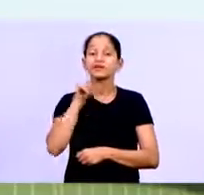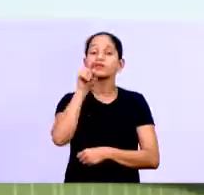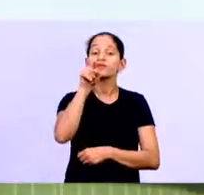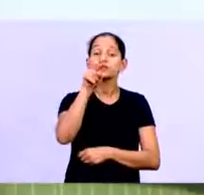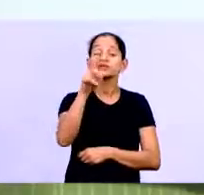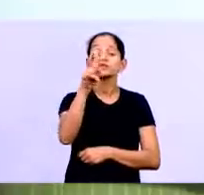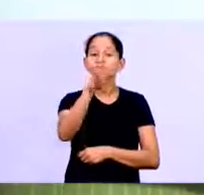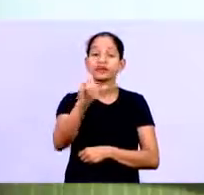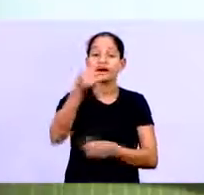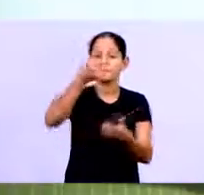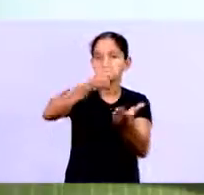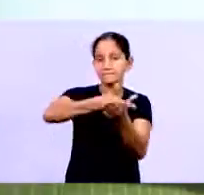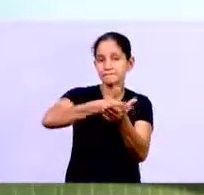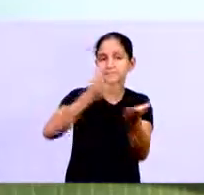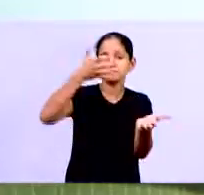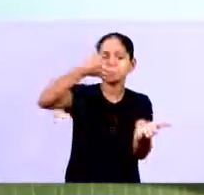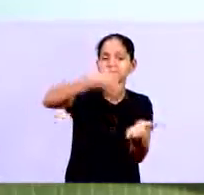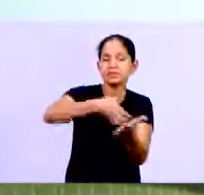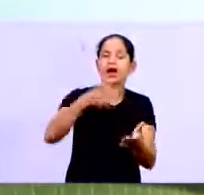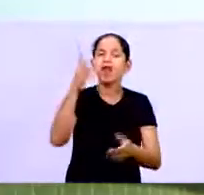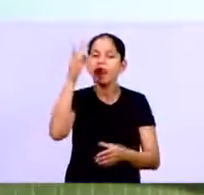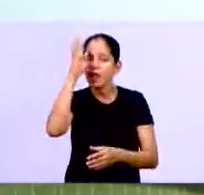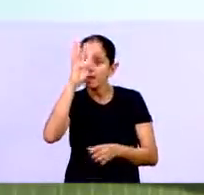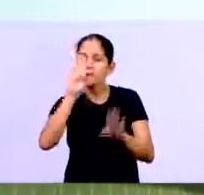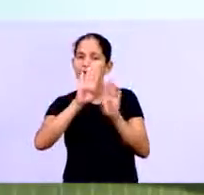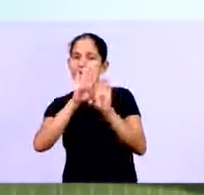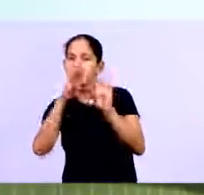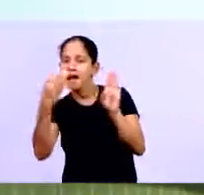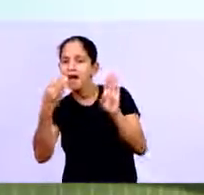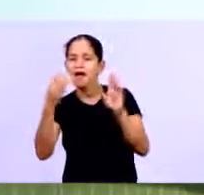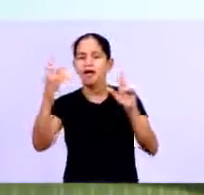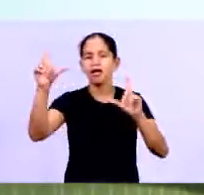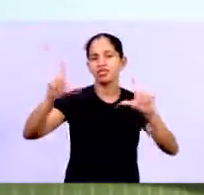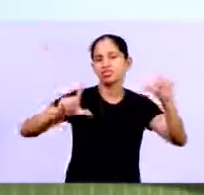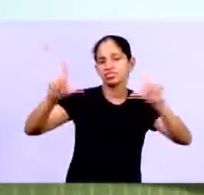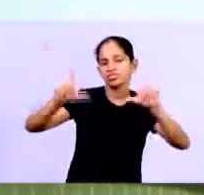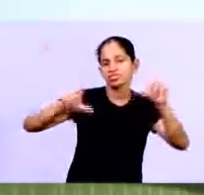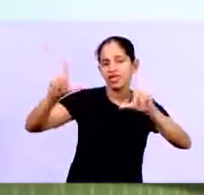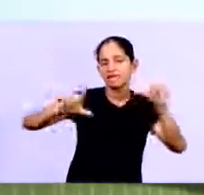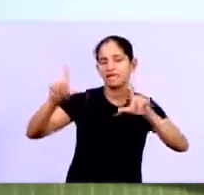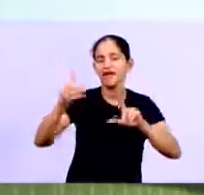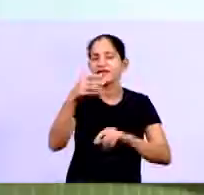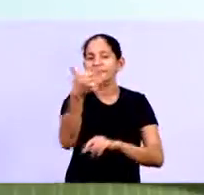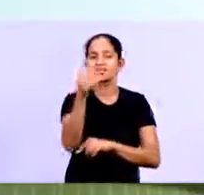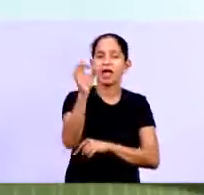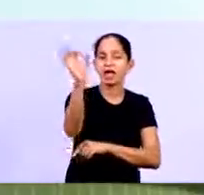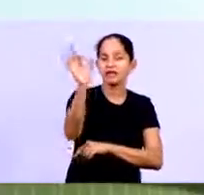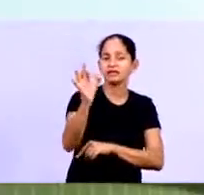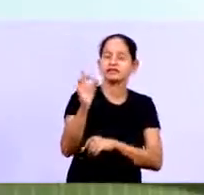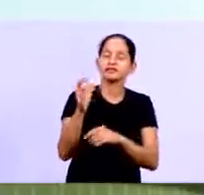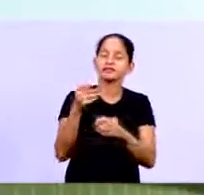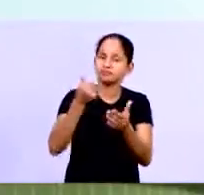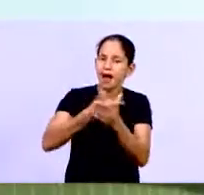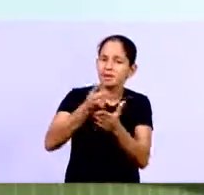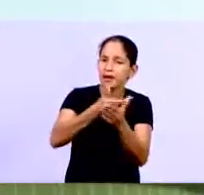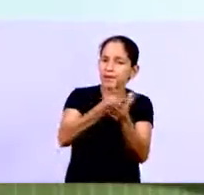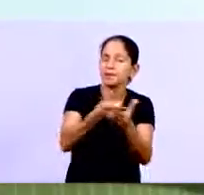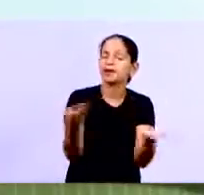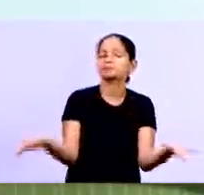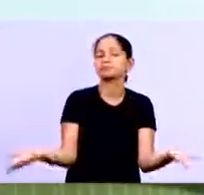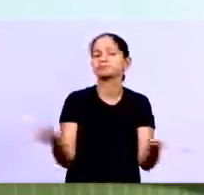fazer um pagamento. Aquela geladeira, aquela TV que a senhora comprou em 10 vezes de R$ 199, na hora que a senhora vai pagar aquela prestação